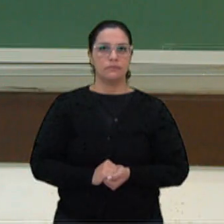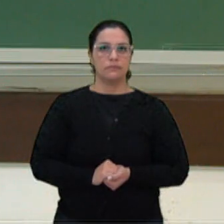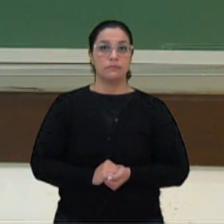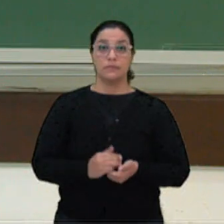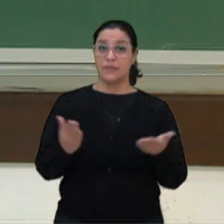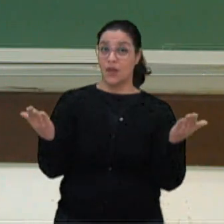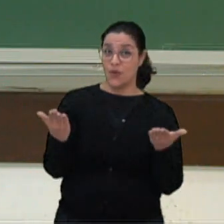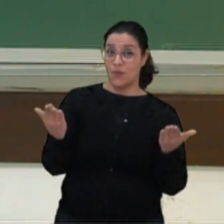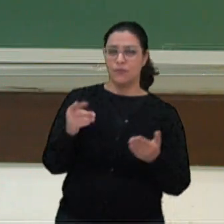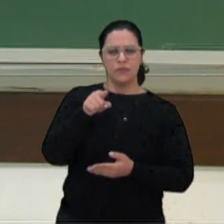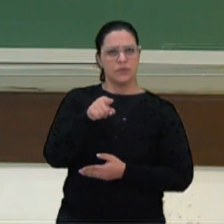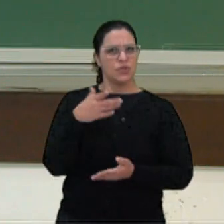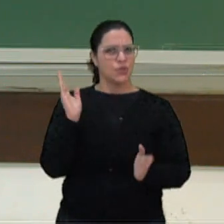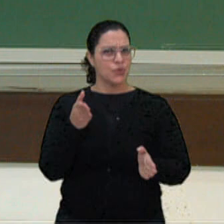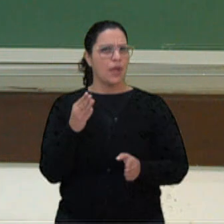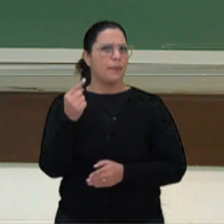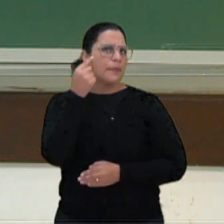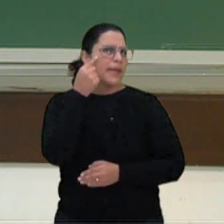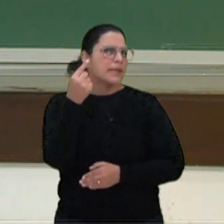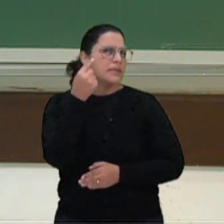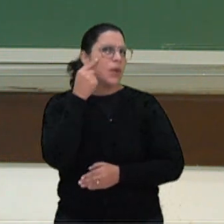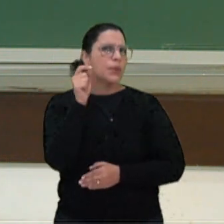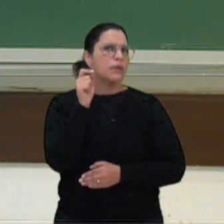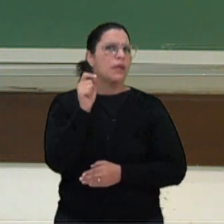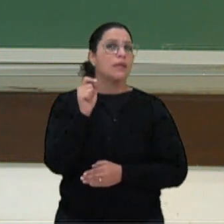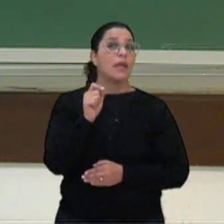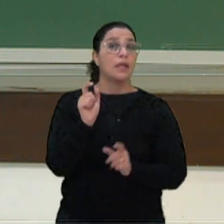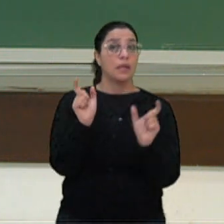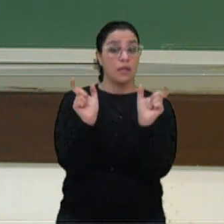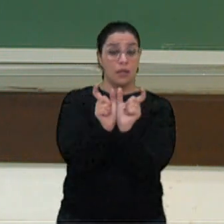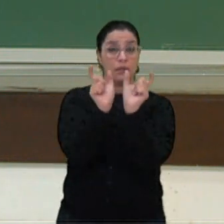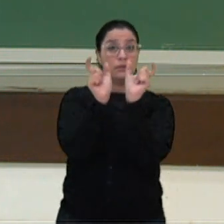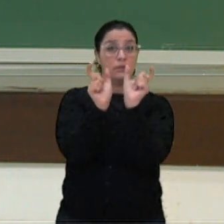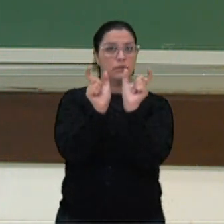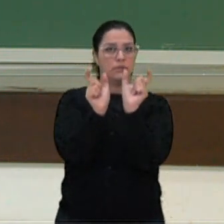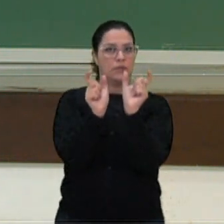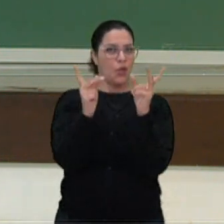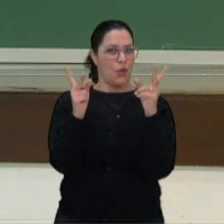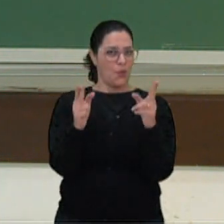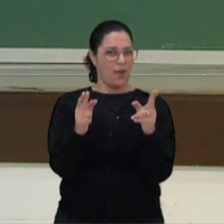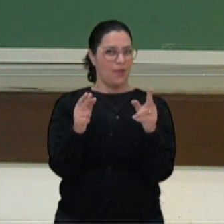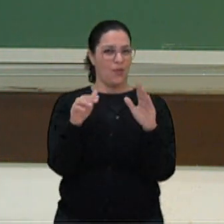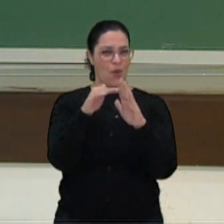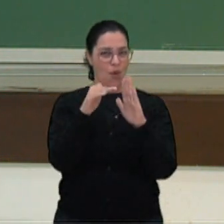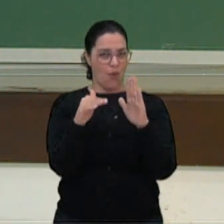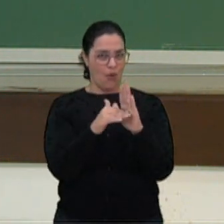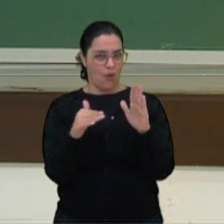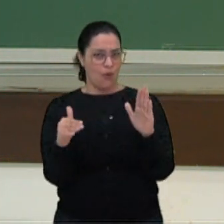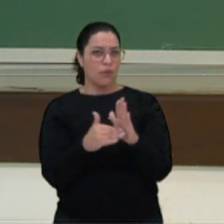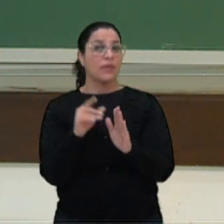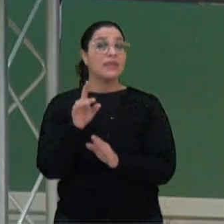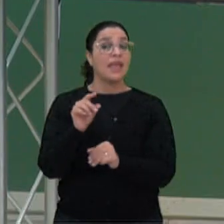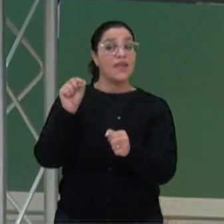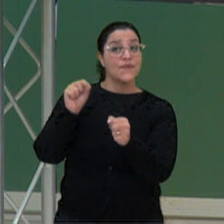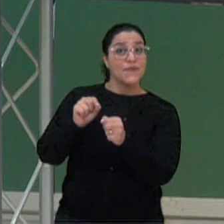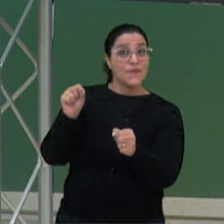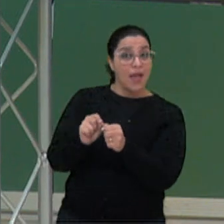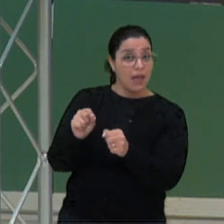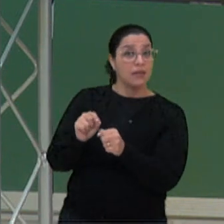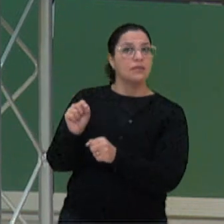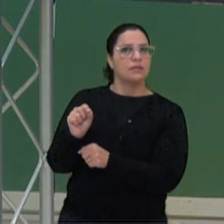E aí, gente? Então tem que pensar, olha, respectivamente, então é na ordem. Ele está querendo saber o agente